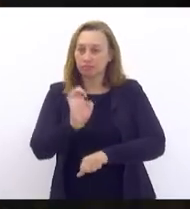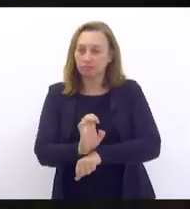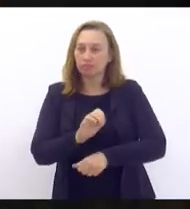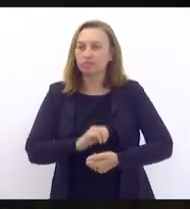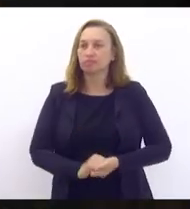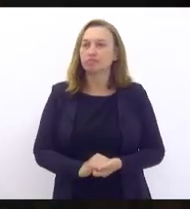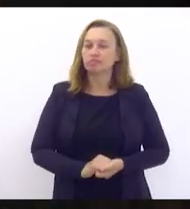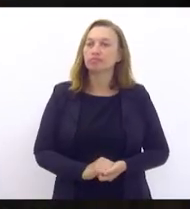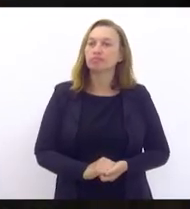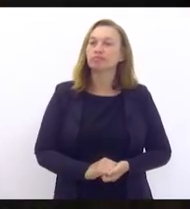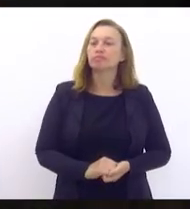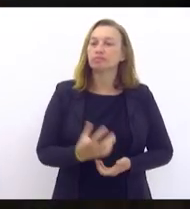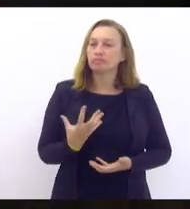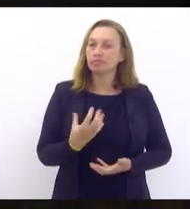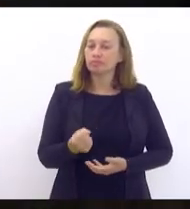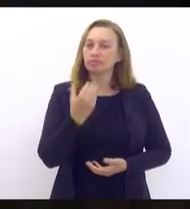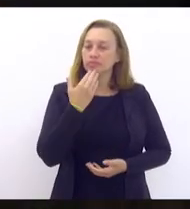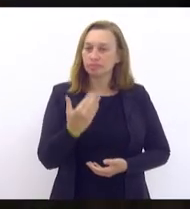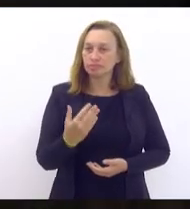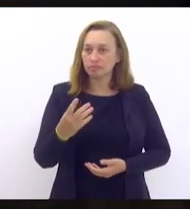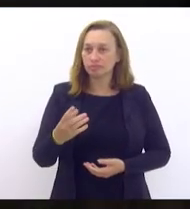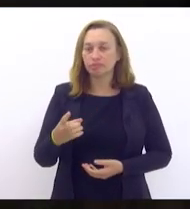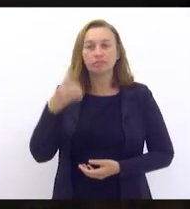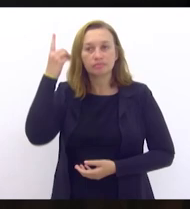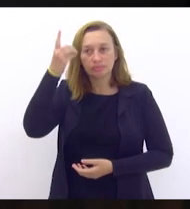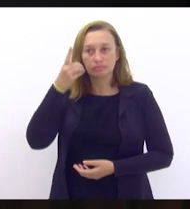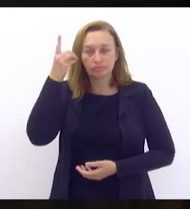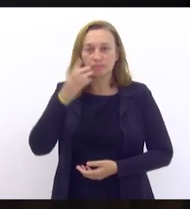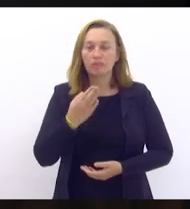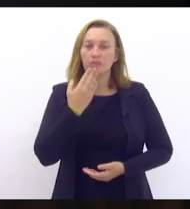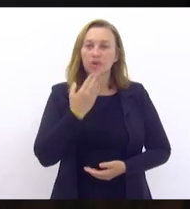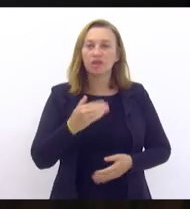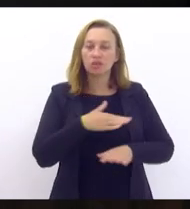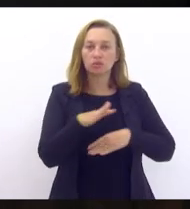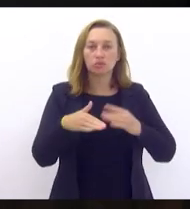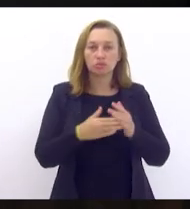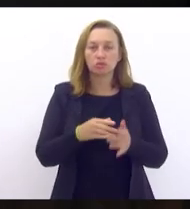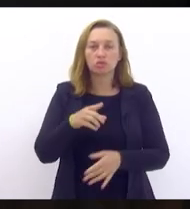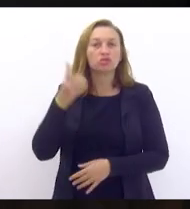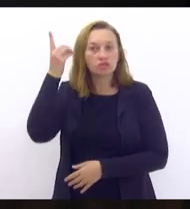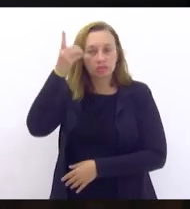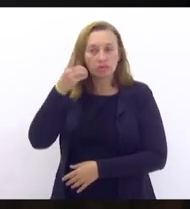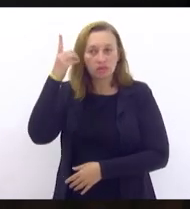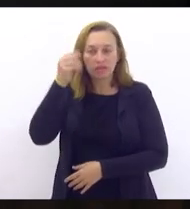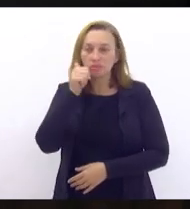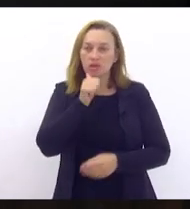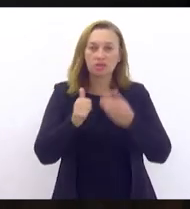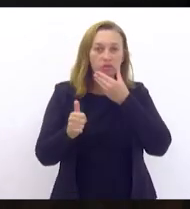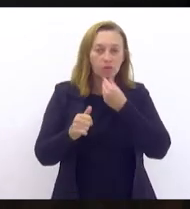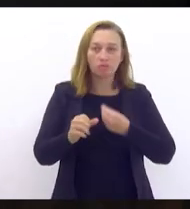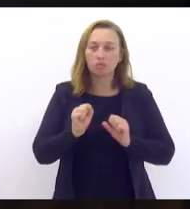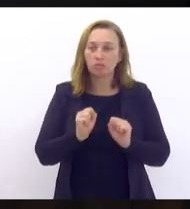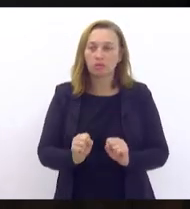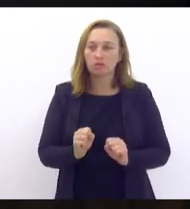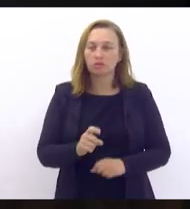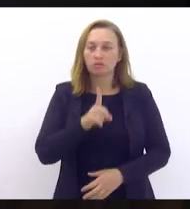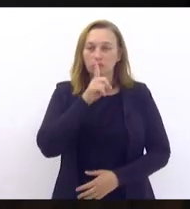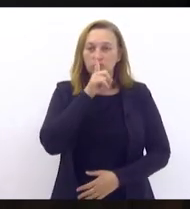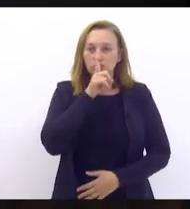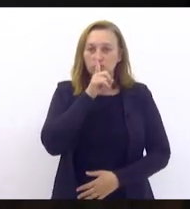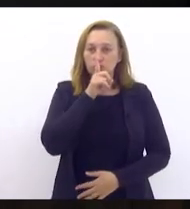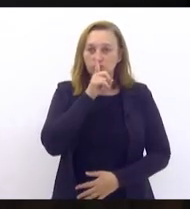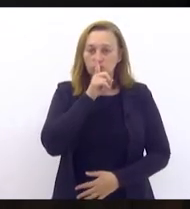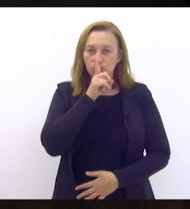deputado. A presidência defere o pedido de Vossa Excelência e pede que todos os deputados e deputadas presentes possamos atender o